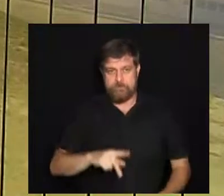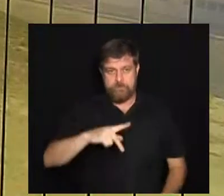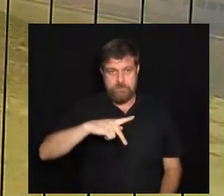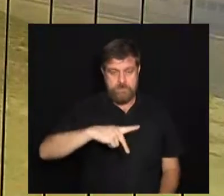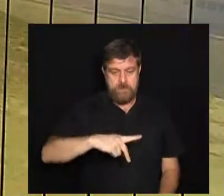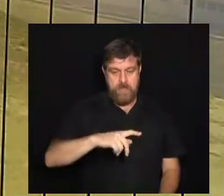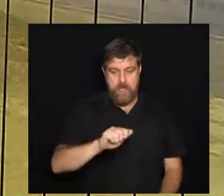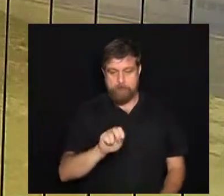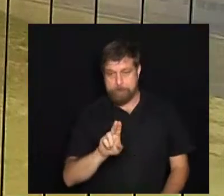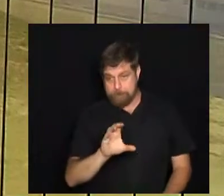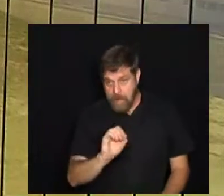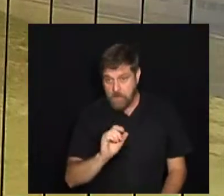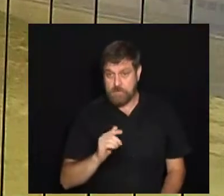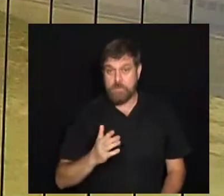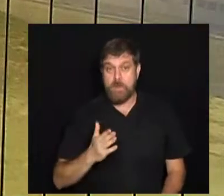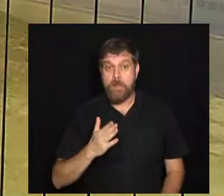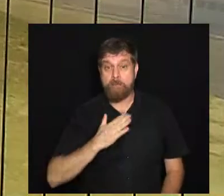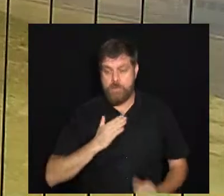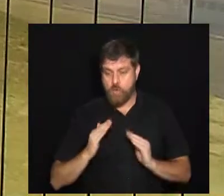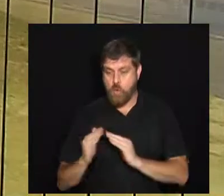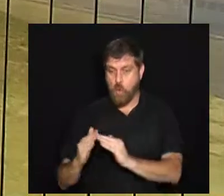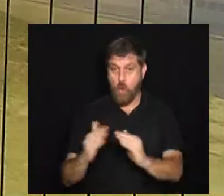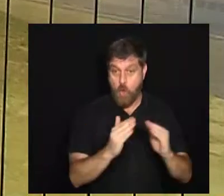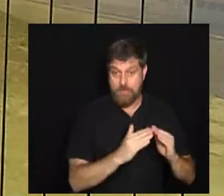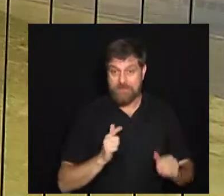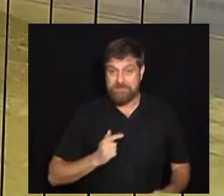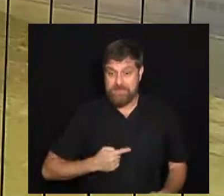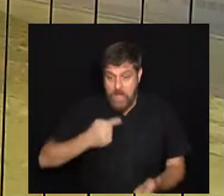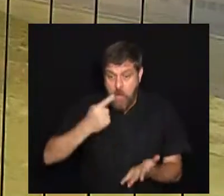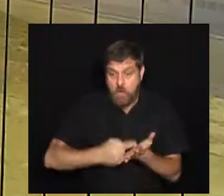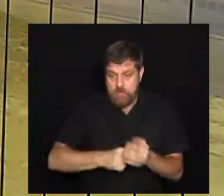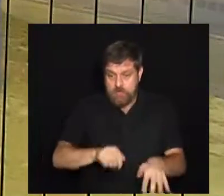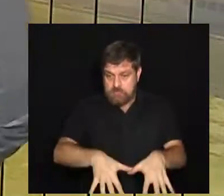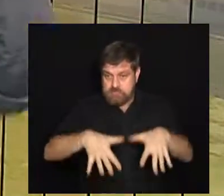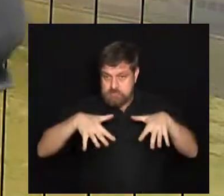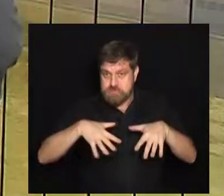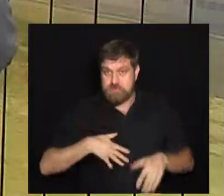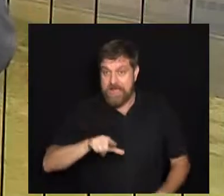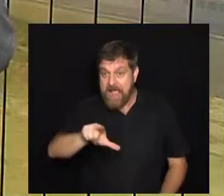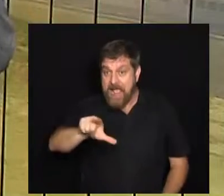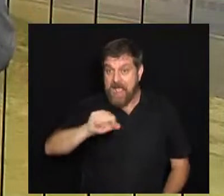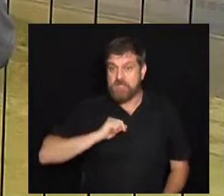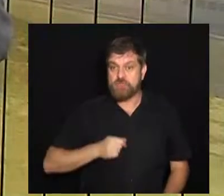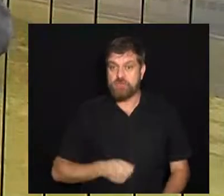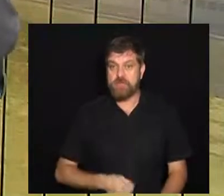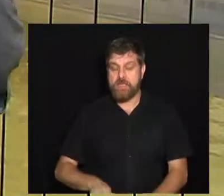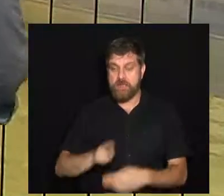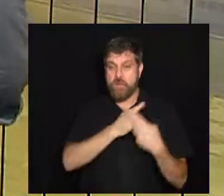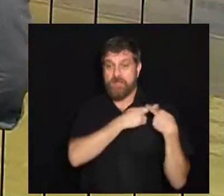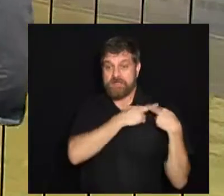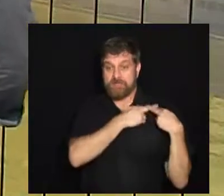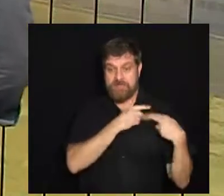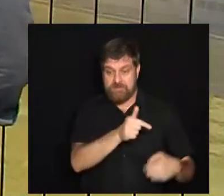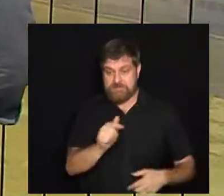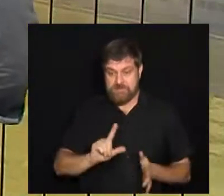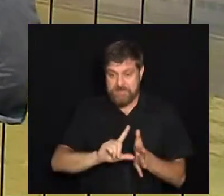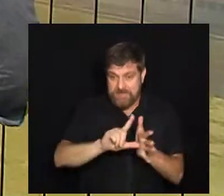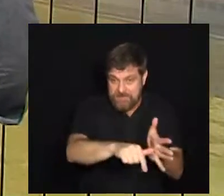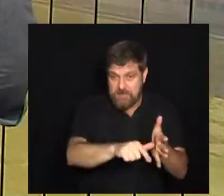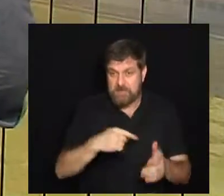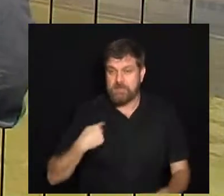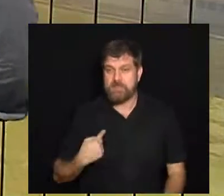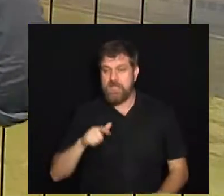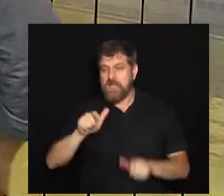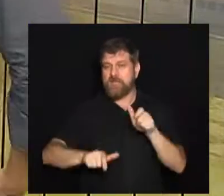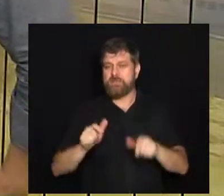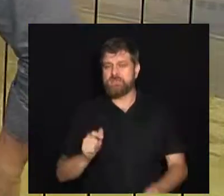gabriel do parque jambeiro meu condomínio marcou assembleia para escolher o novo síndico na semana que vem o pessoal está